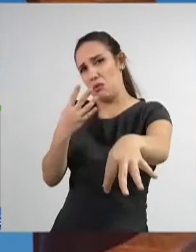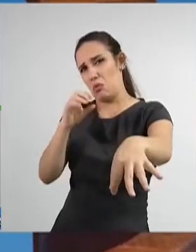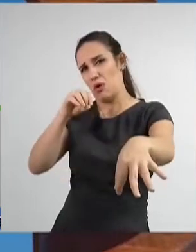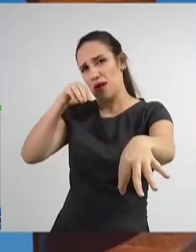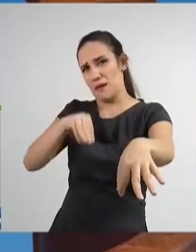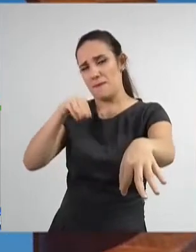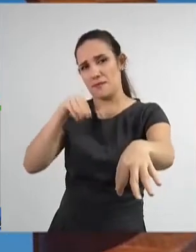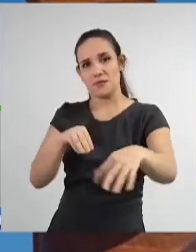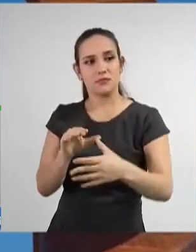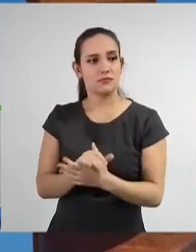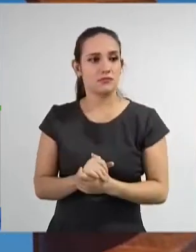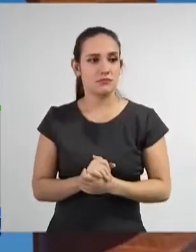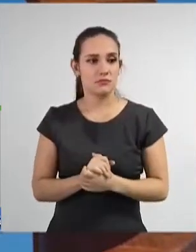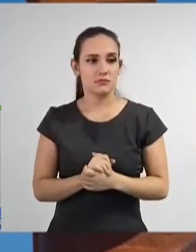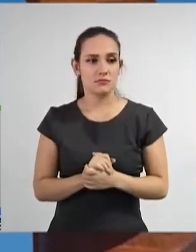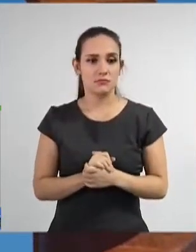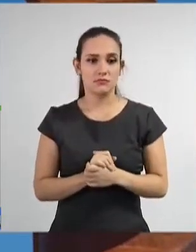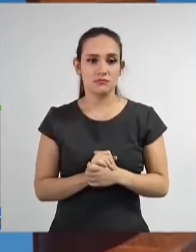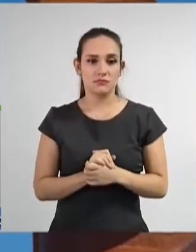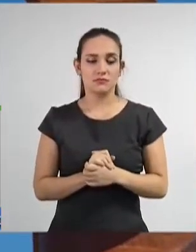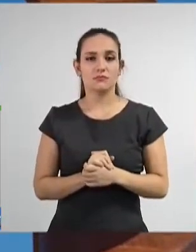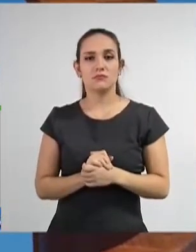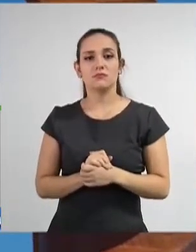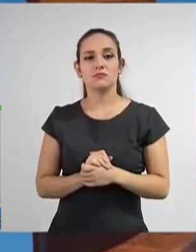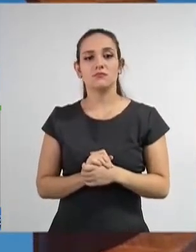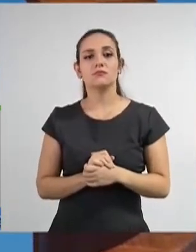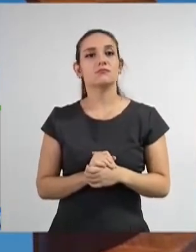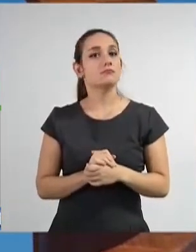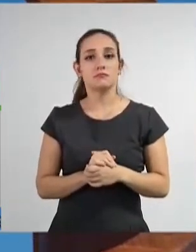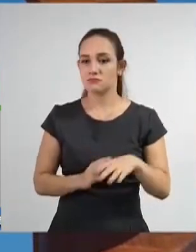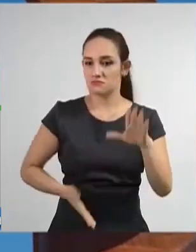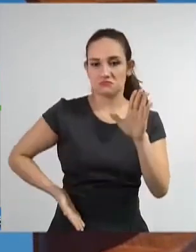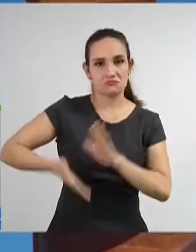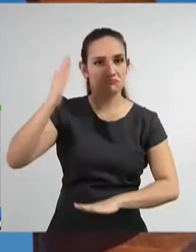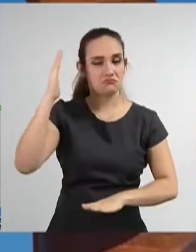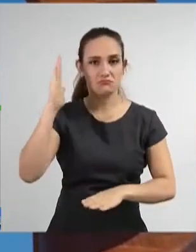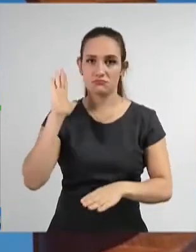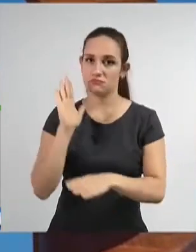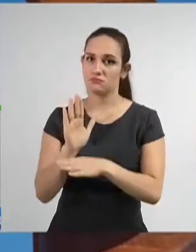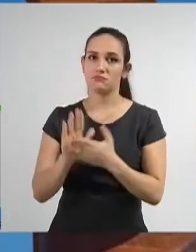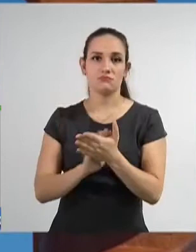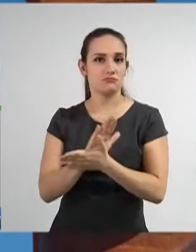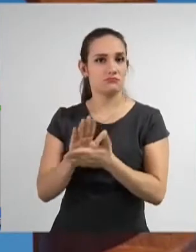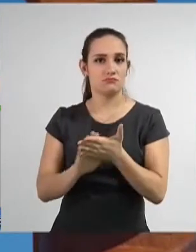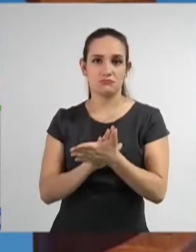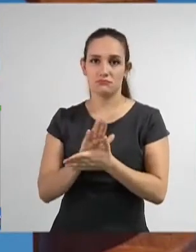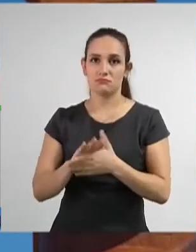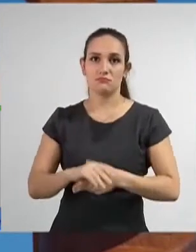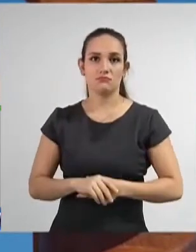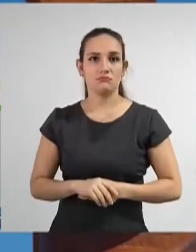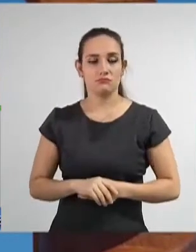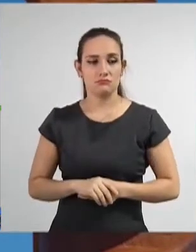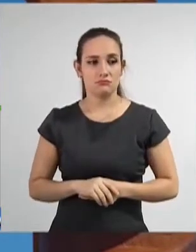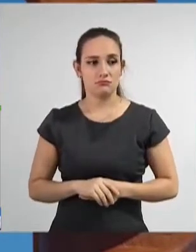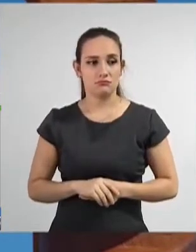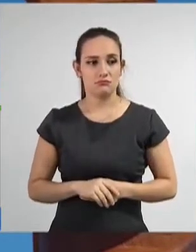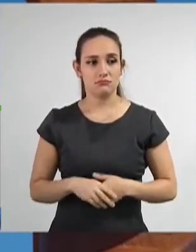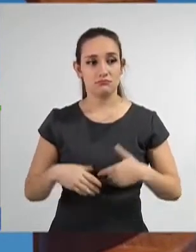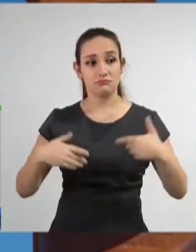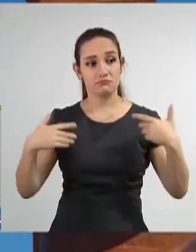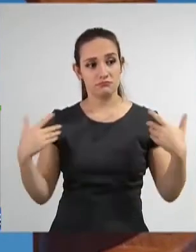Lá havia o para-choque de uma carreta Volvo que fugiu sem prestar socorro. Bom,